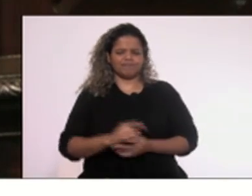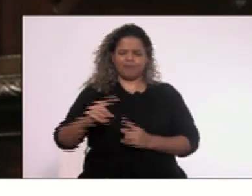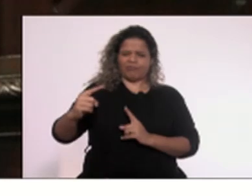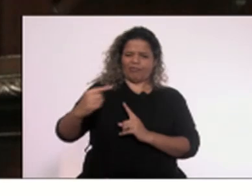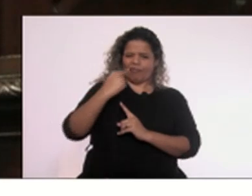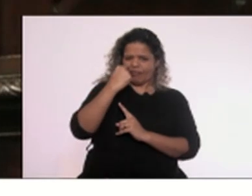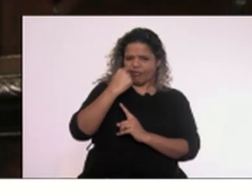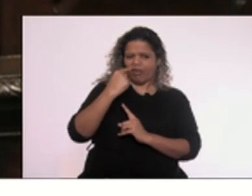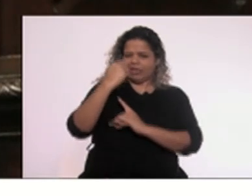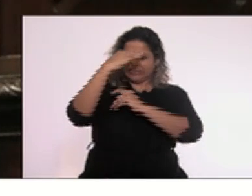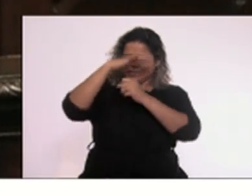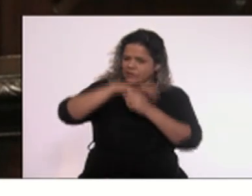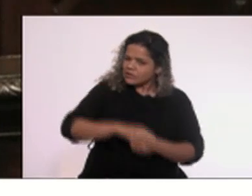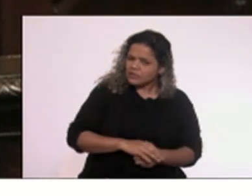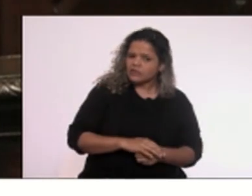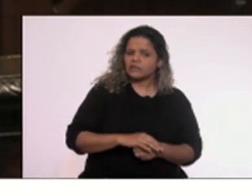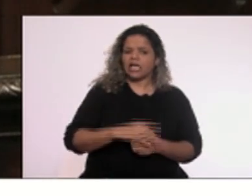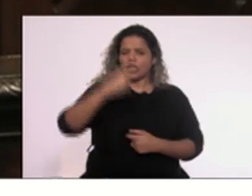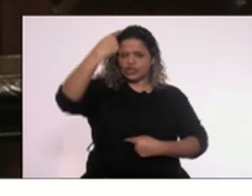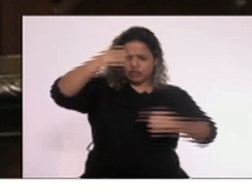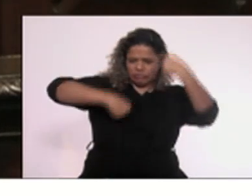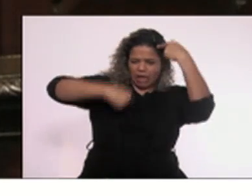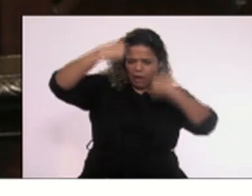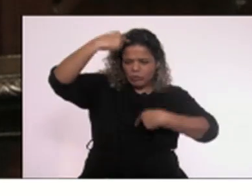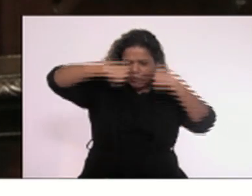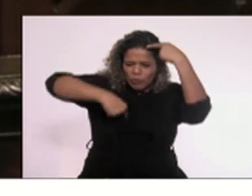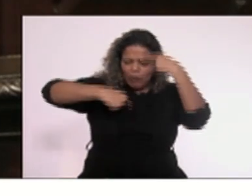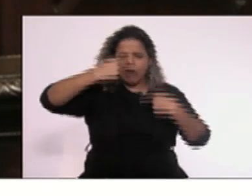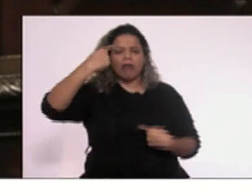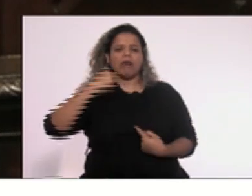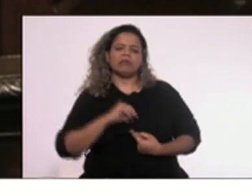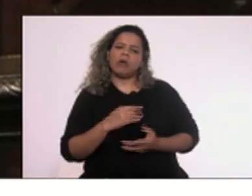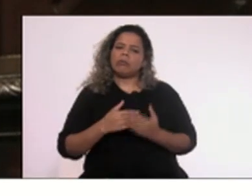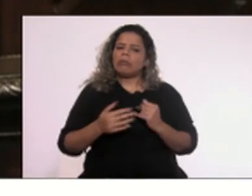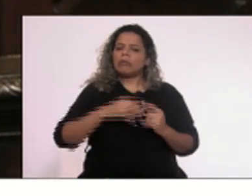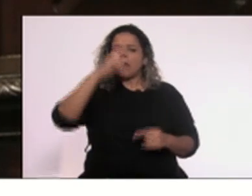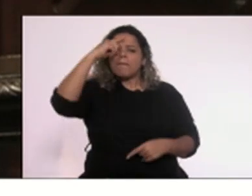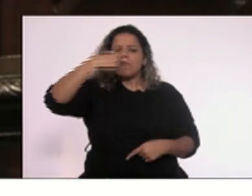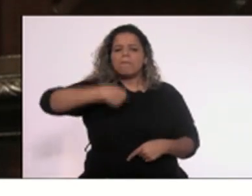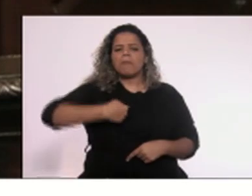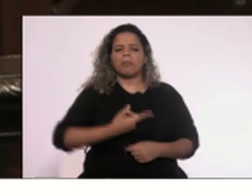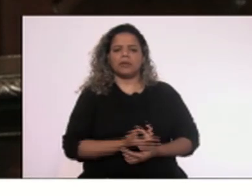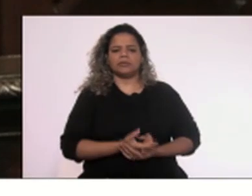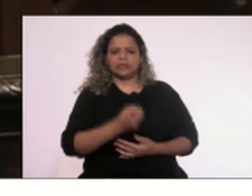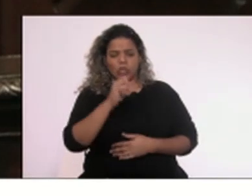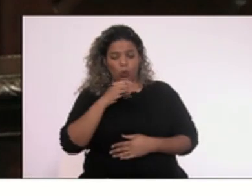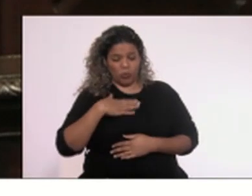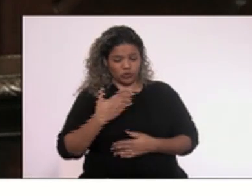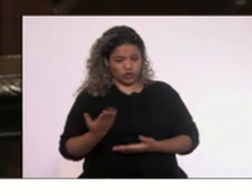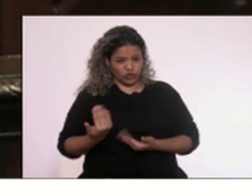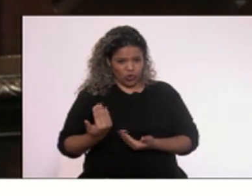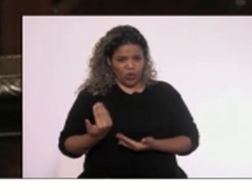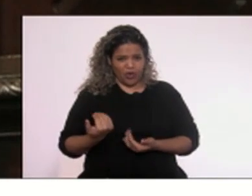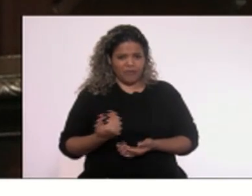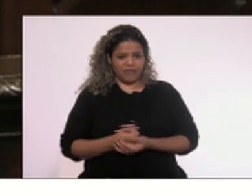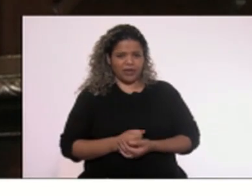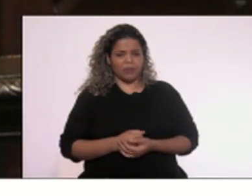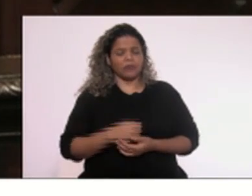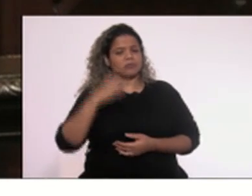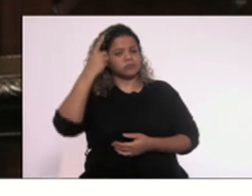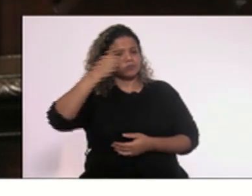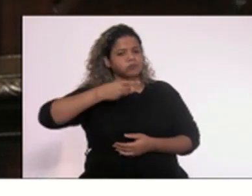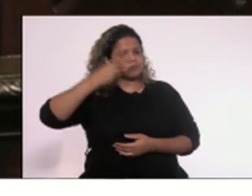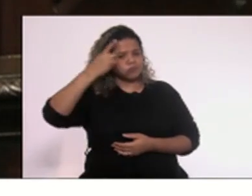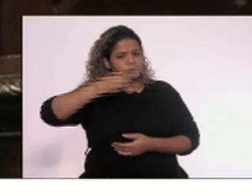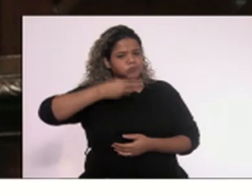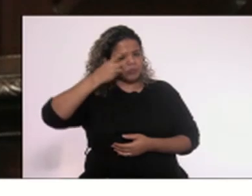arbítrio, a ditadura, a imposição. Quando era jovem, como o deputado